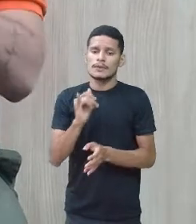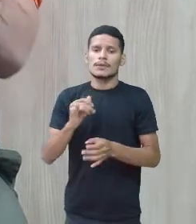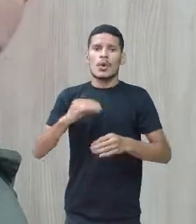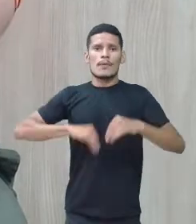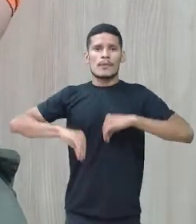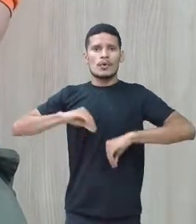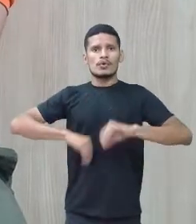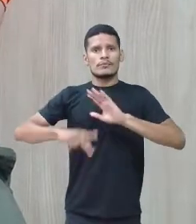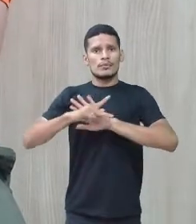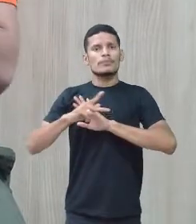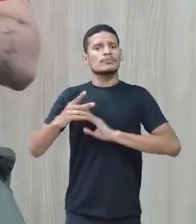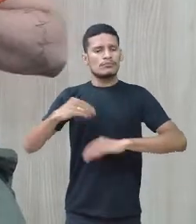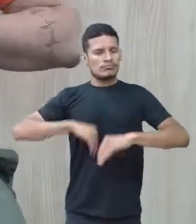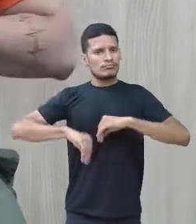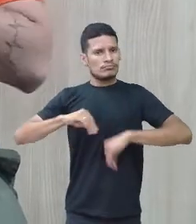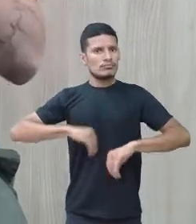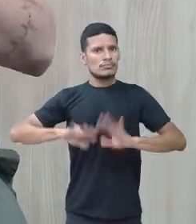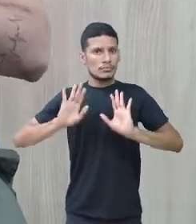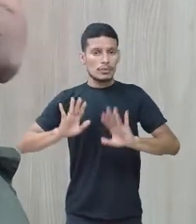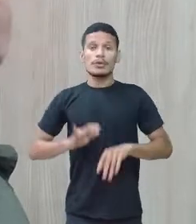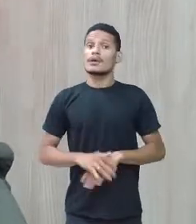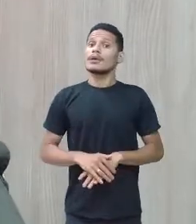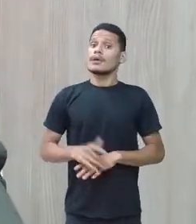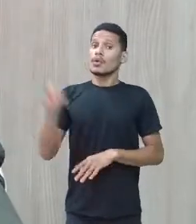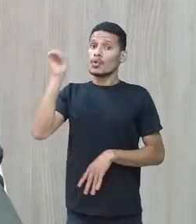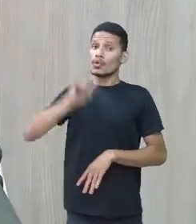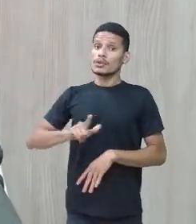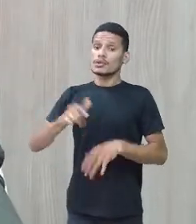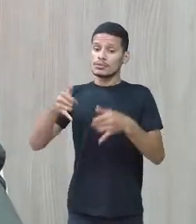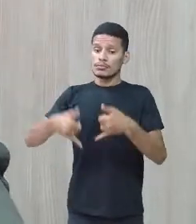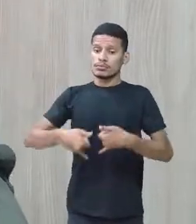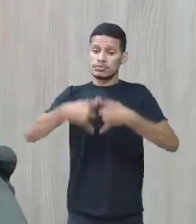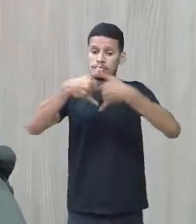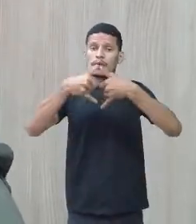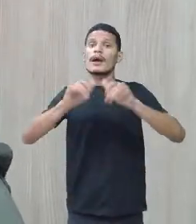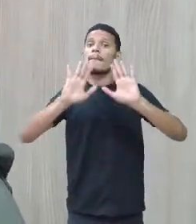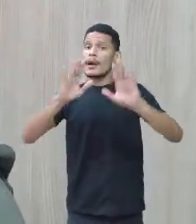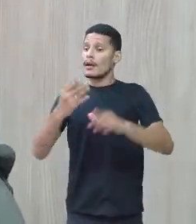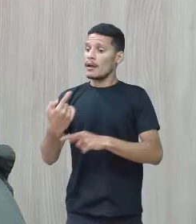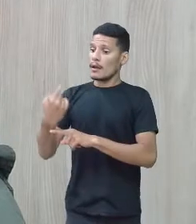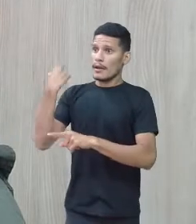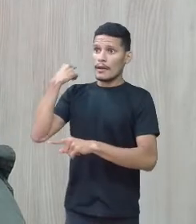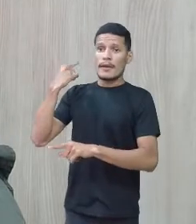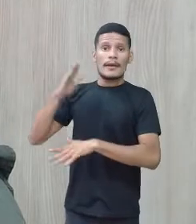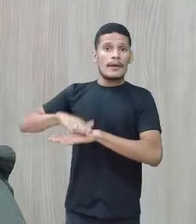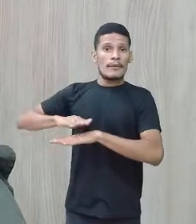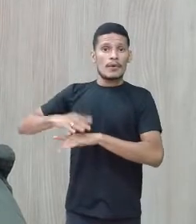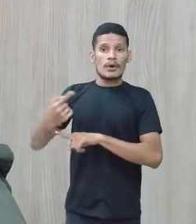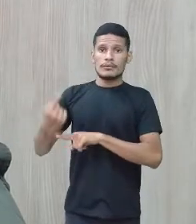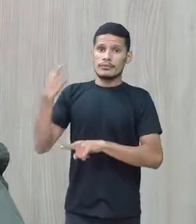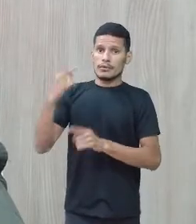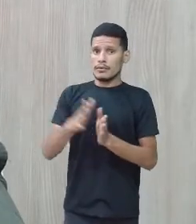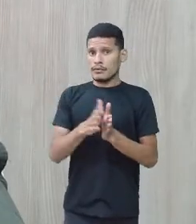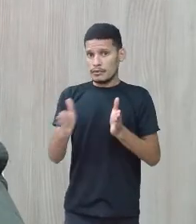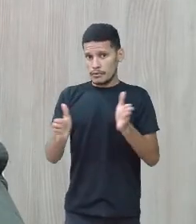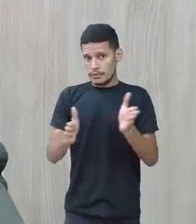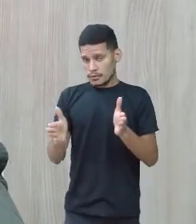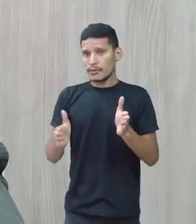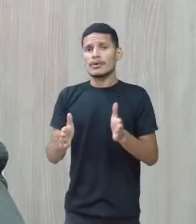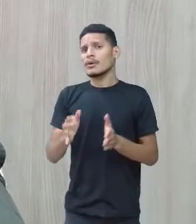hormônio da testosterona, né? E aí ele até ganhou um prêmio Nobel, sendo que na época, como é que se